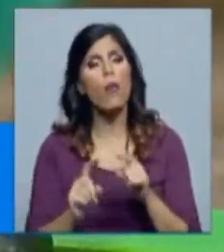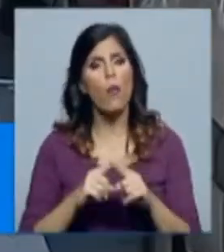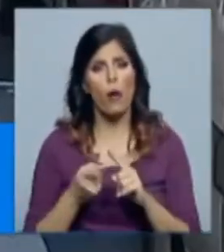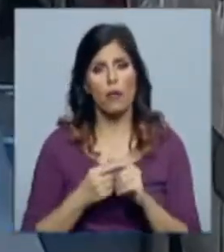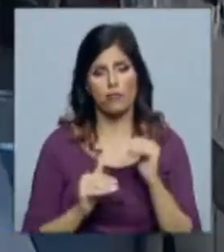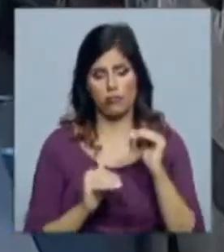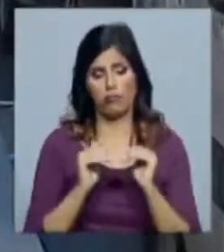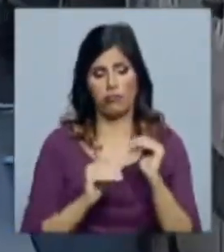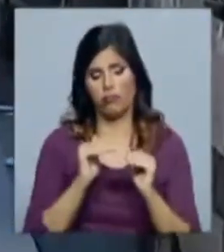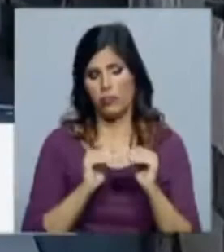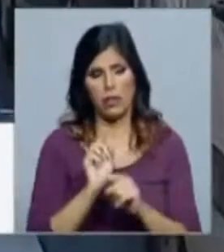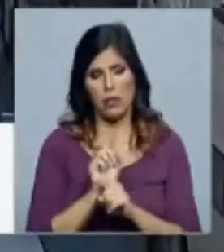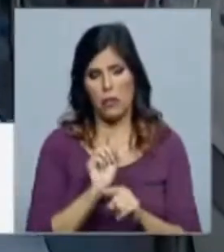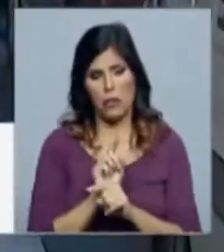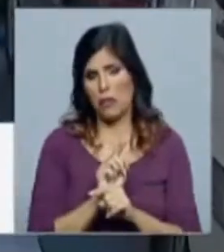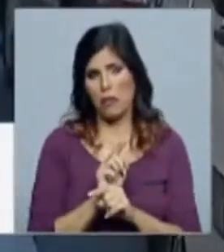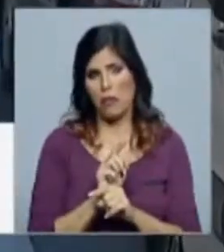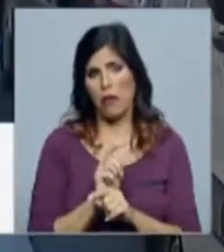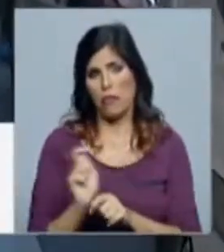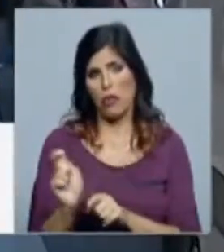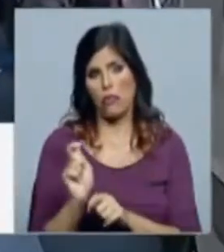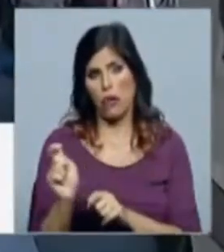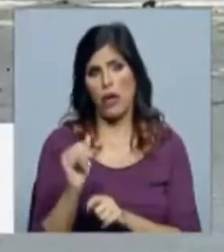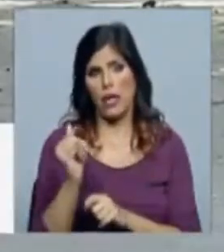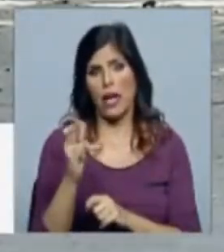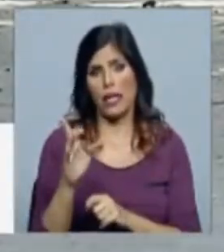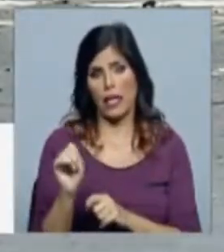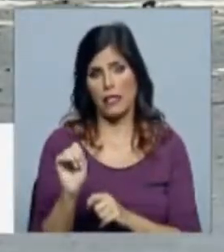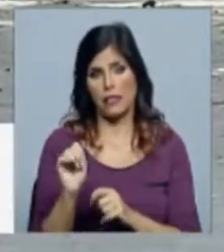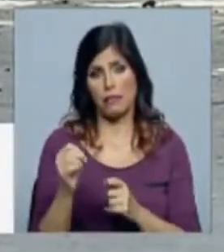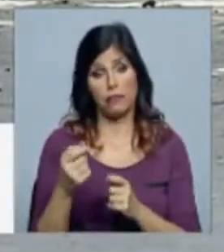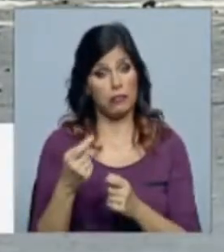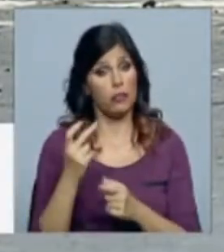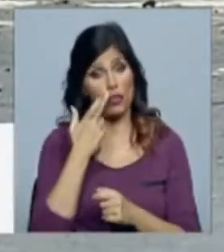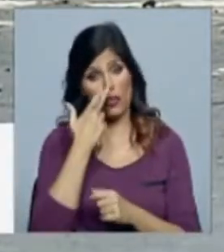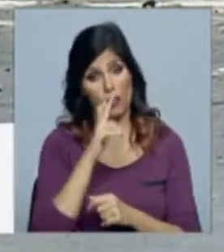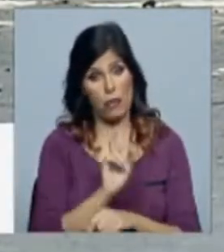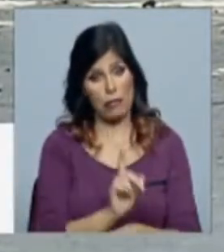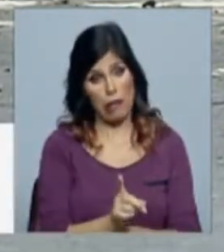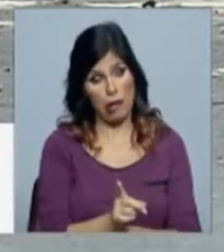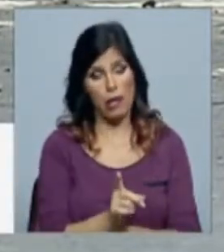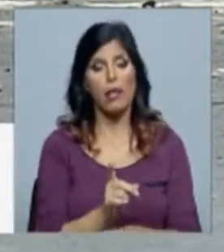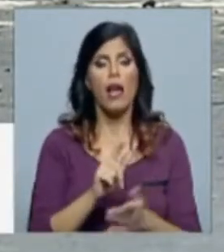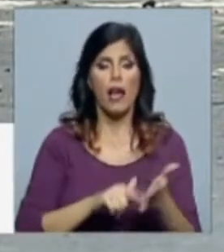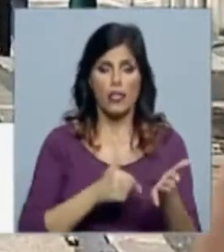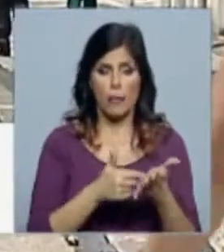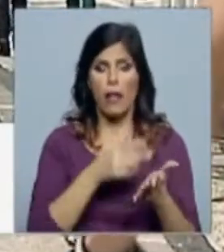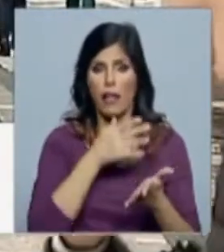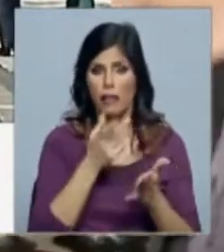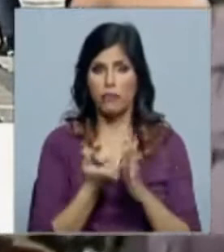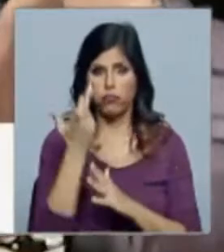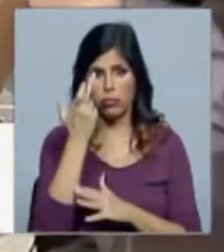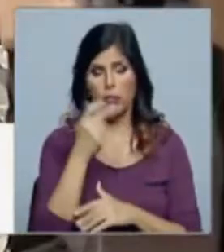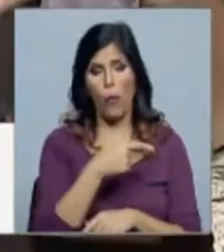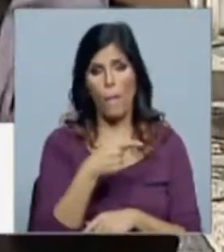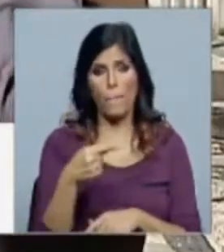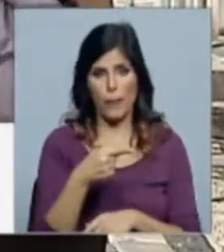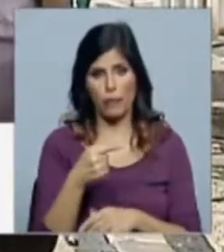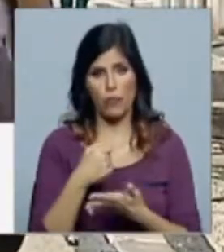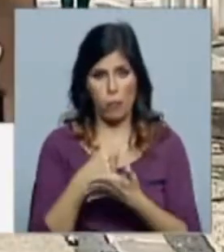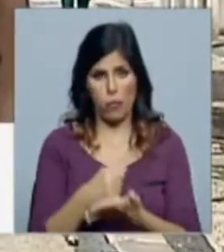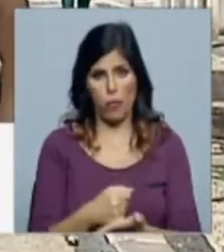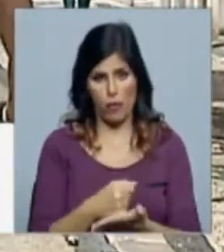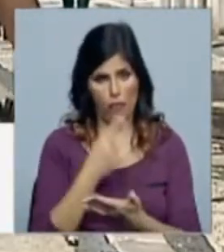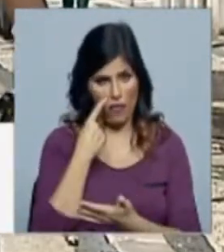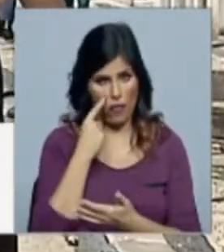está muito próximo do que é devida em RS nesta categoria as tabelas também dão conta da subida do mínimo existência